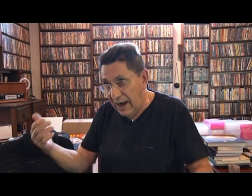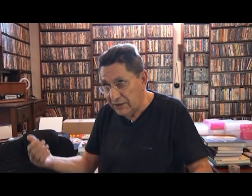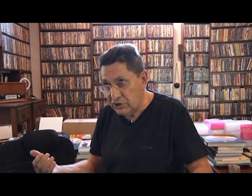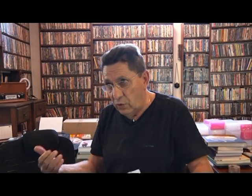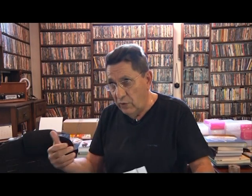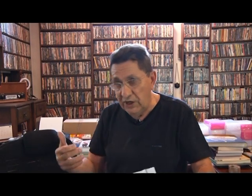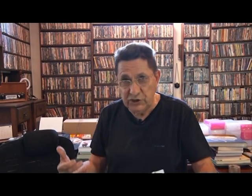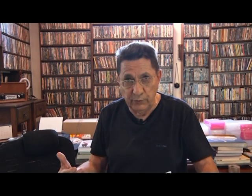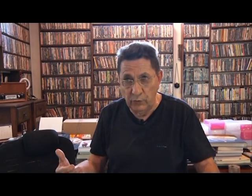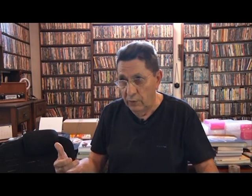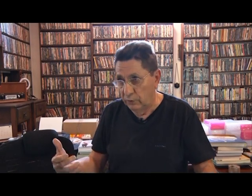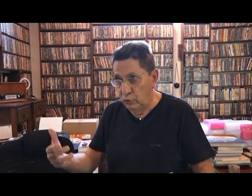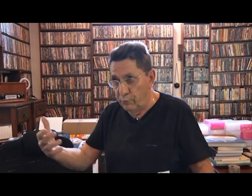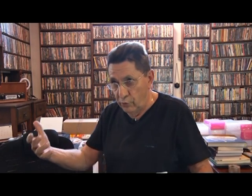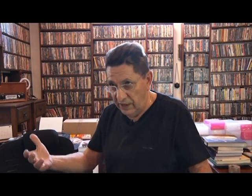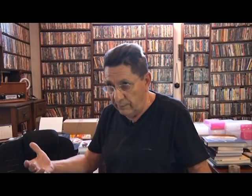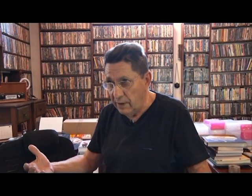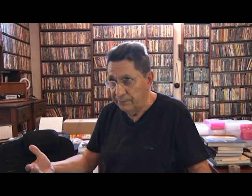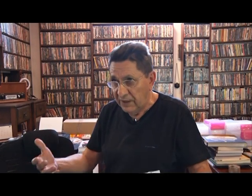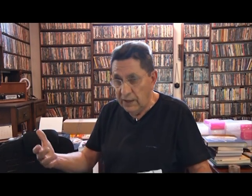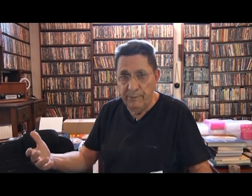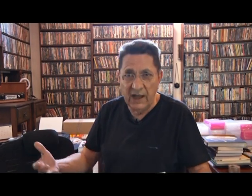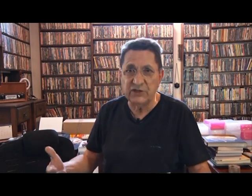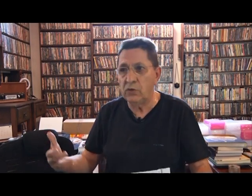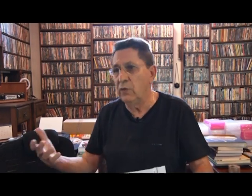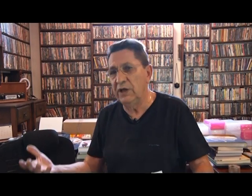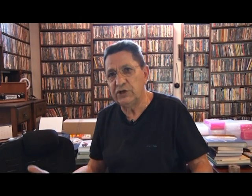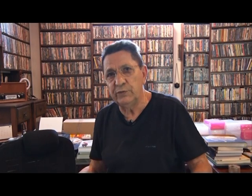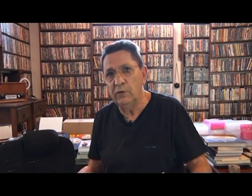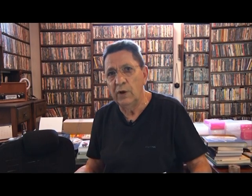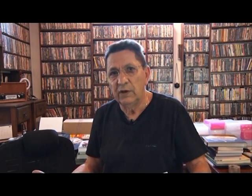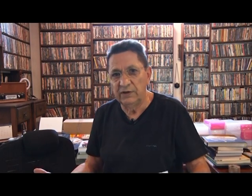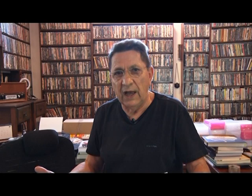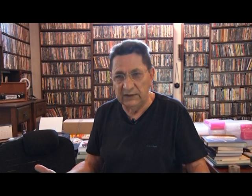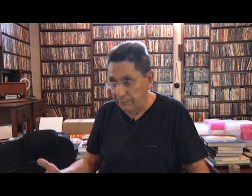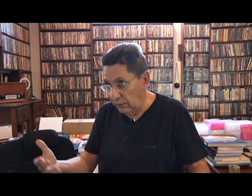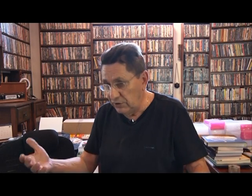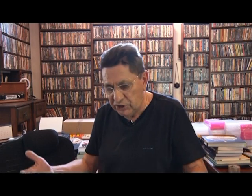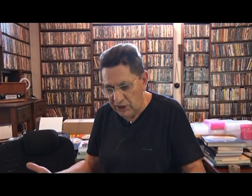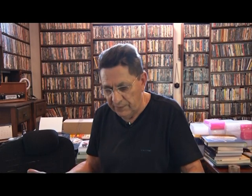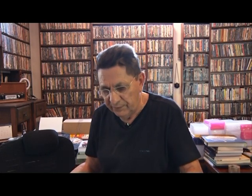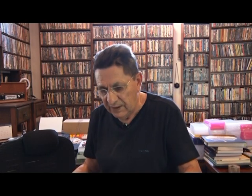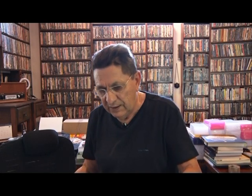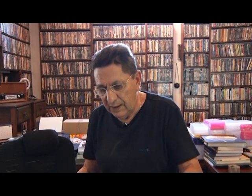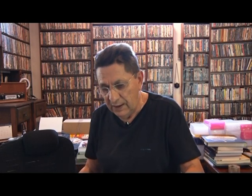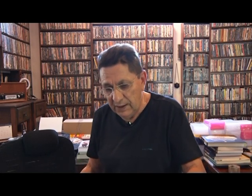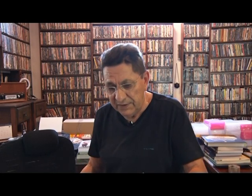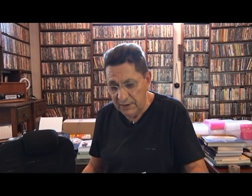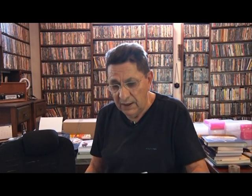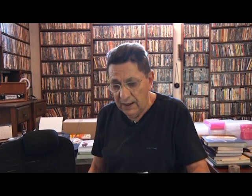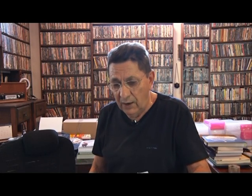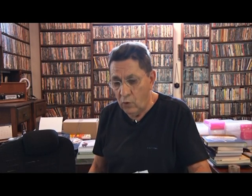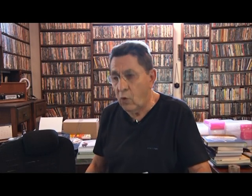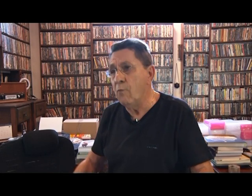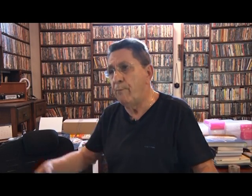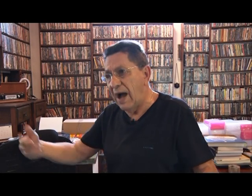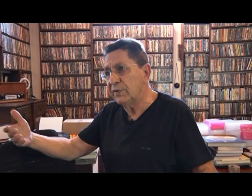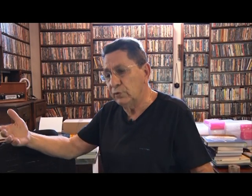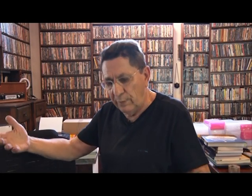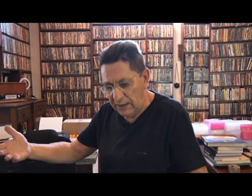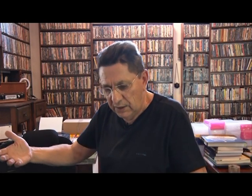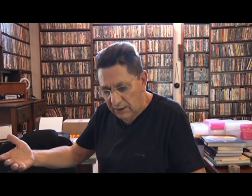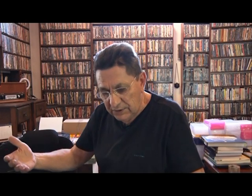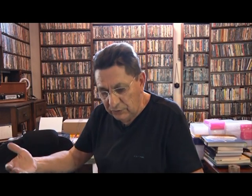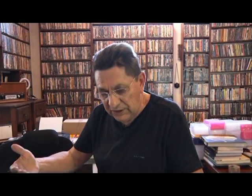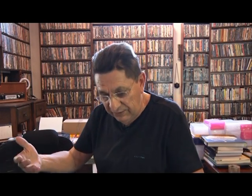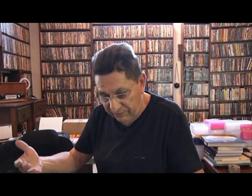que bate com o ritmo do poema e bate com o ritmo da melodia, né? Esse é o compasso